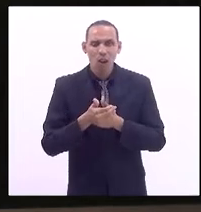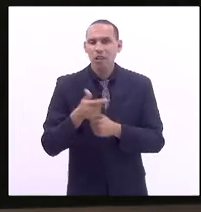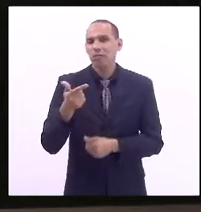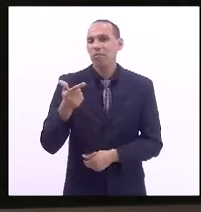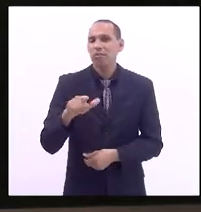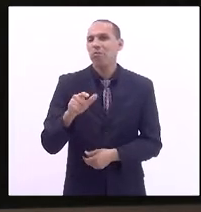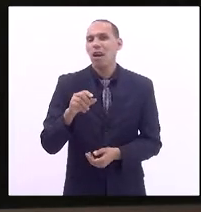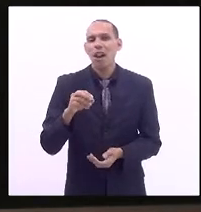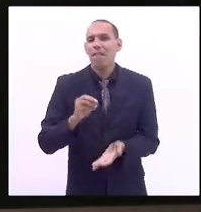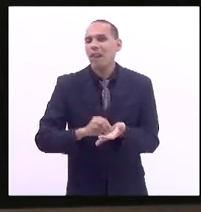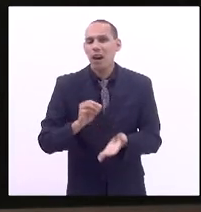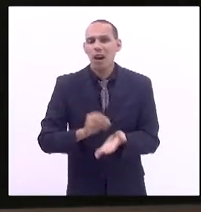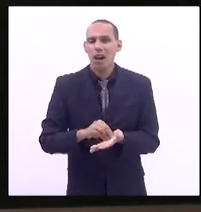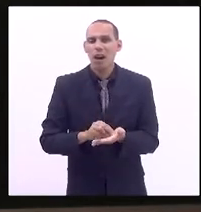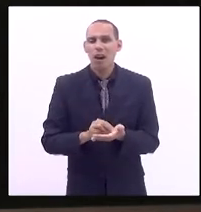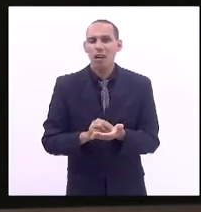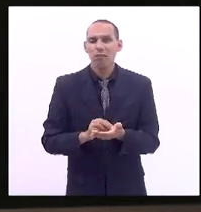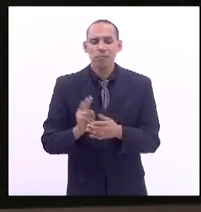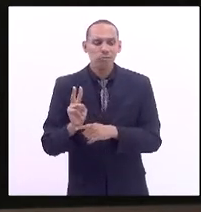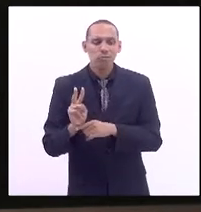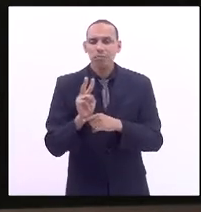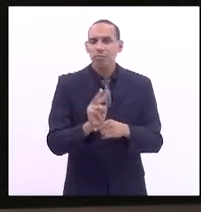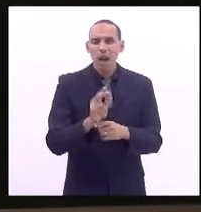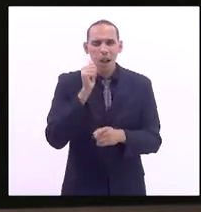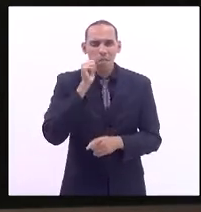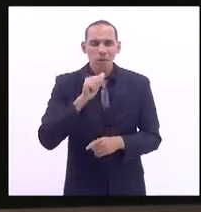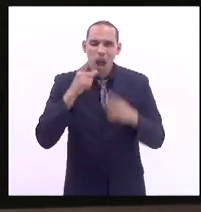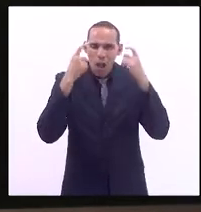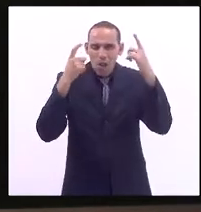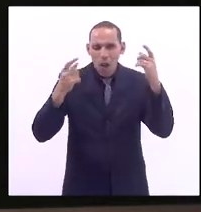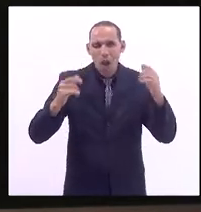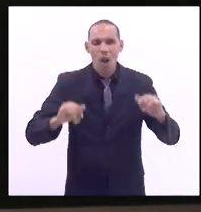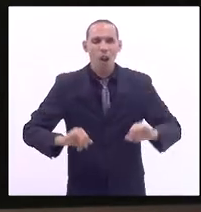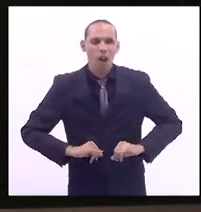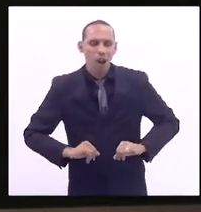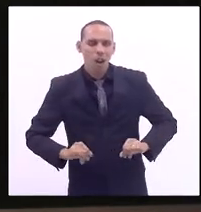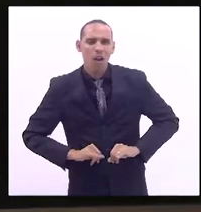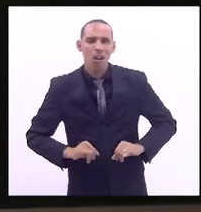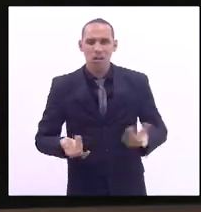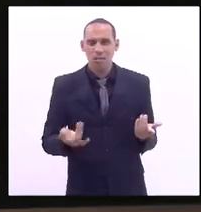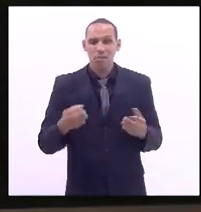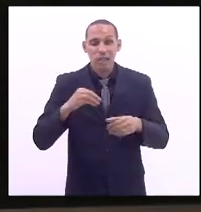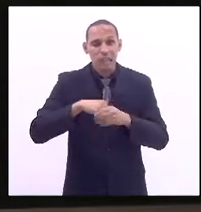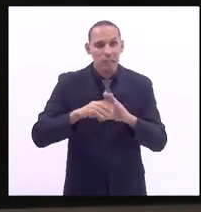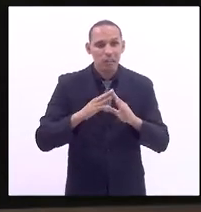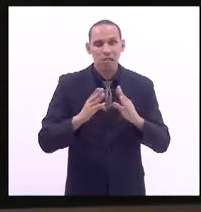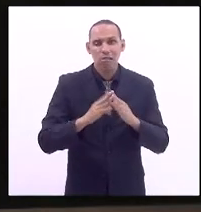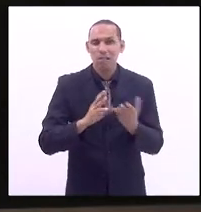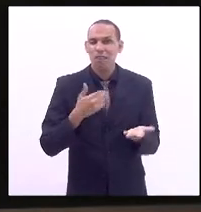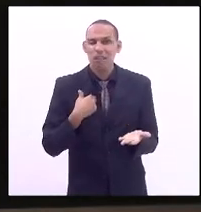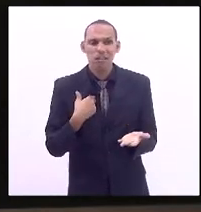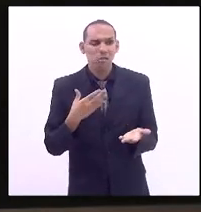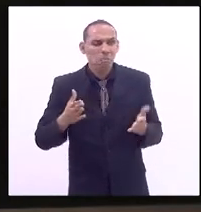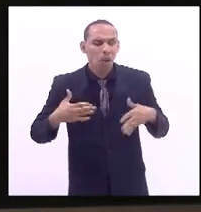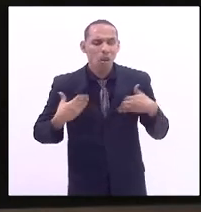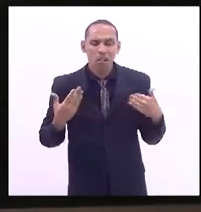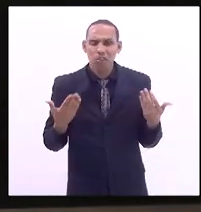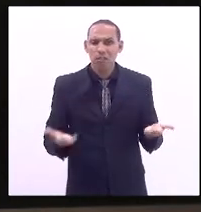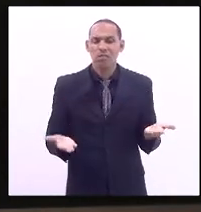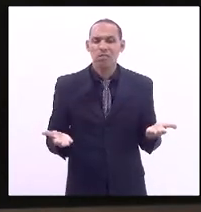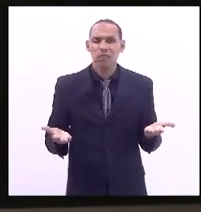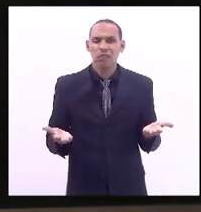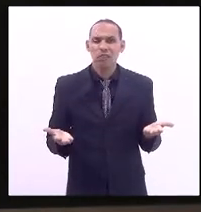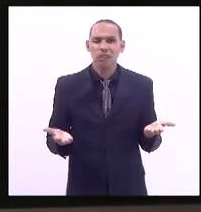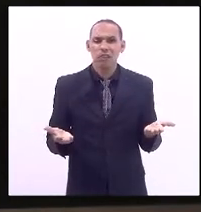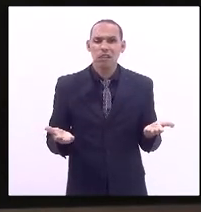abrigamento para Mulheres vítimas de violência doméstica eu eu fico realmente muito assustada